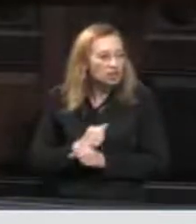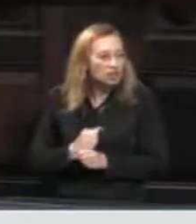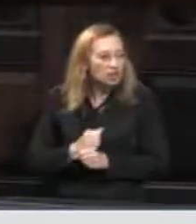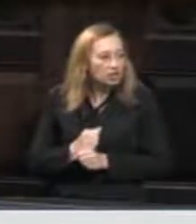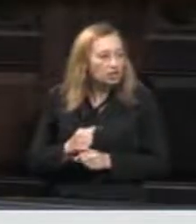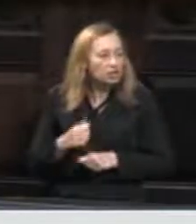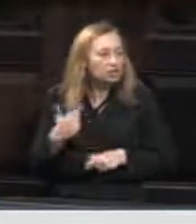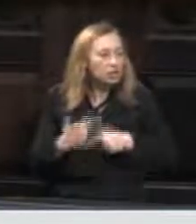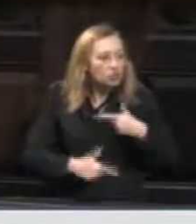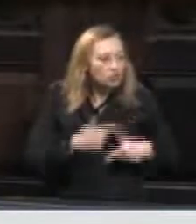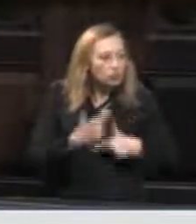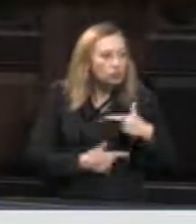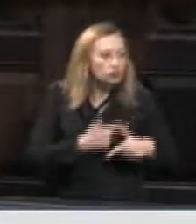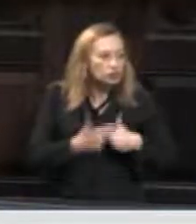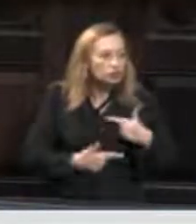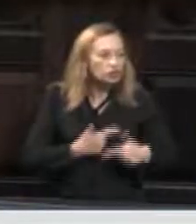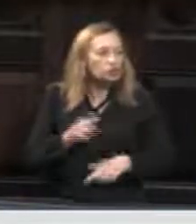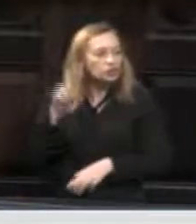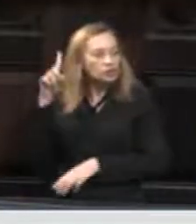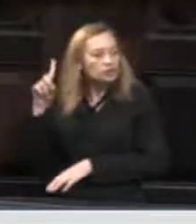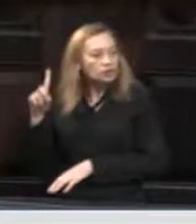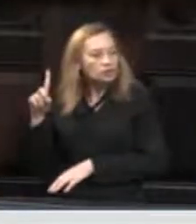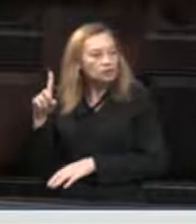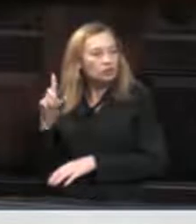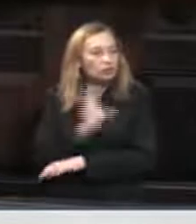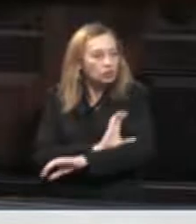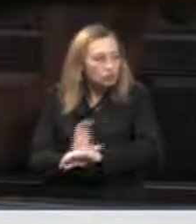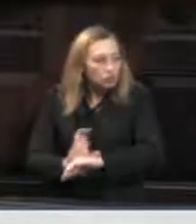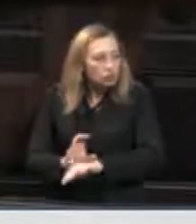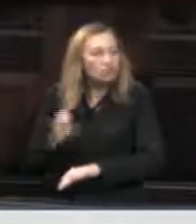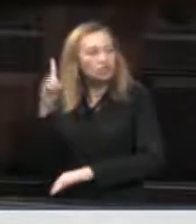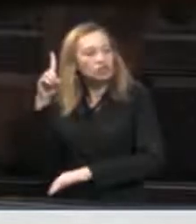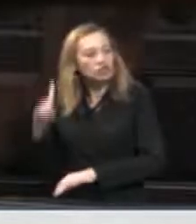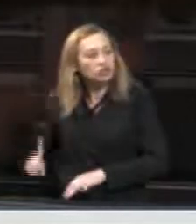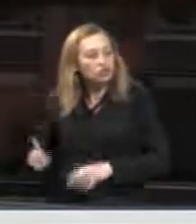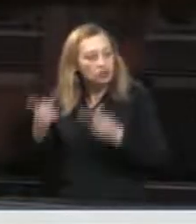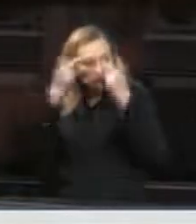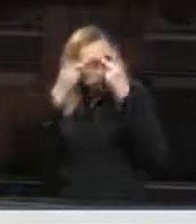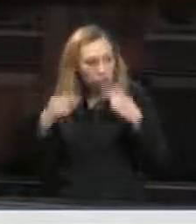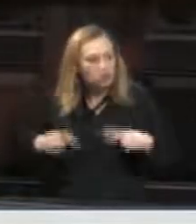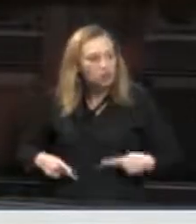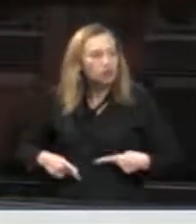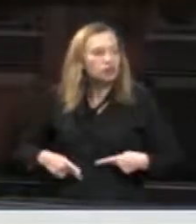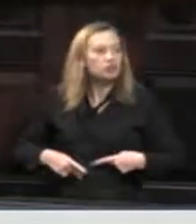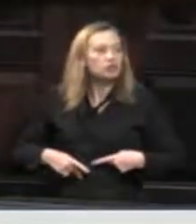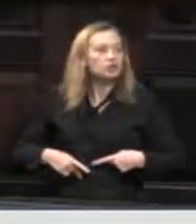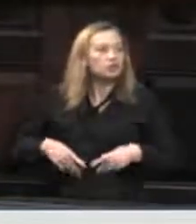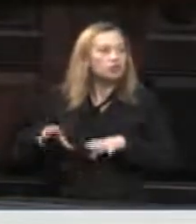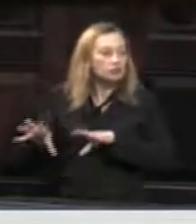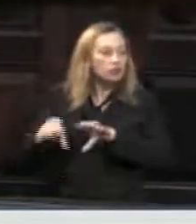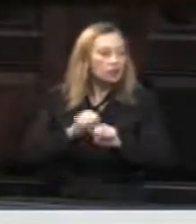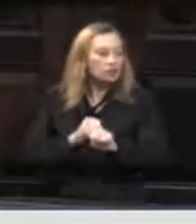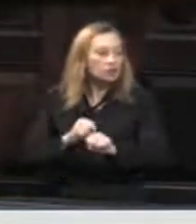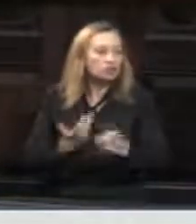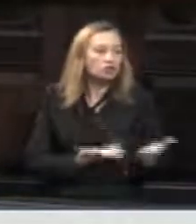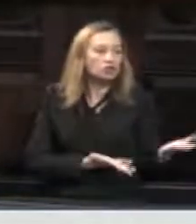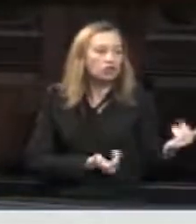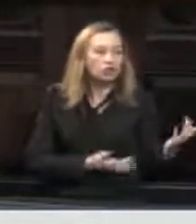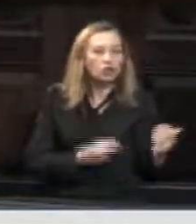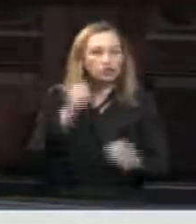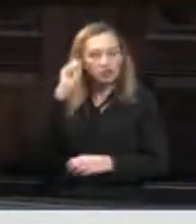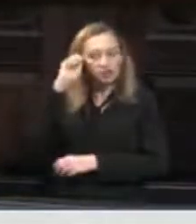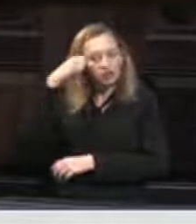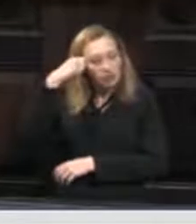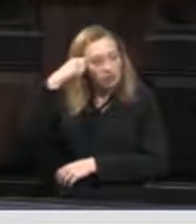da cultura, da educação e direitos humanos, com centralidade na formação da população de jovens negros. Ou